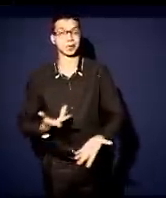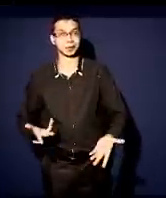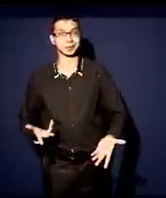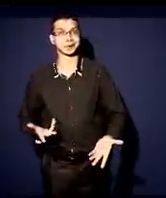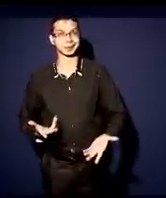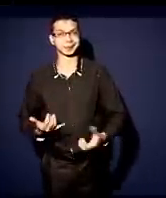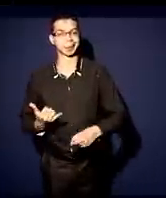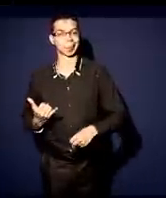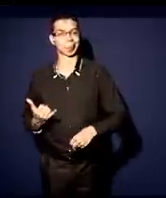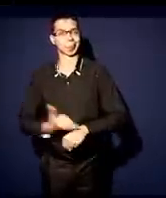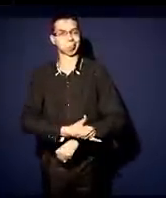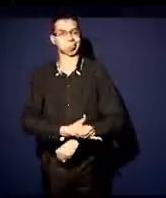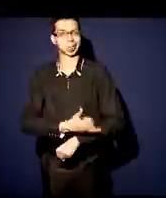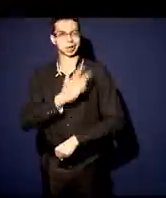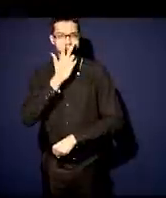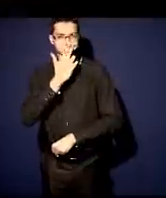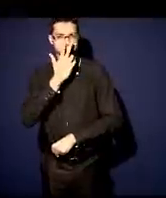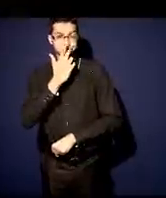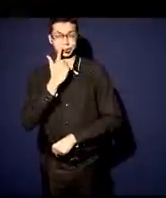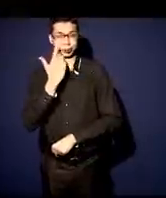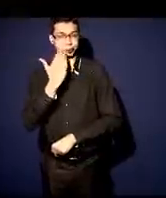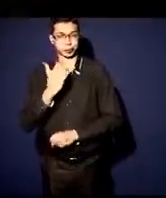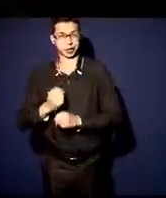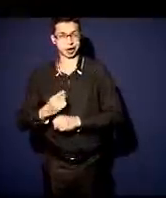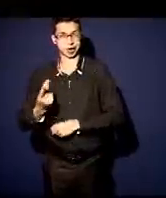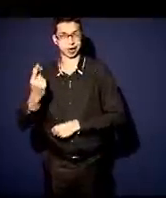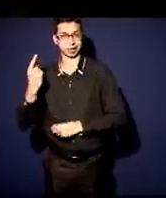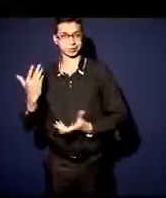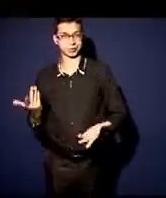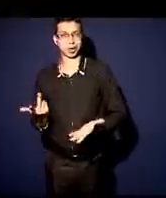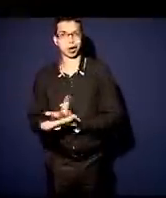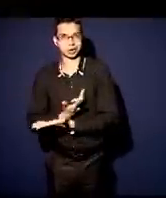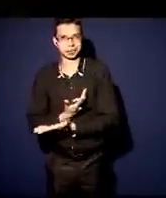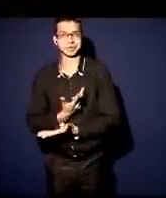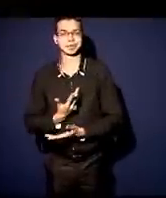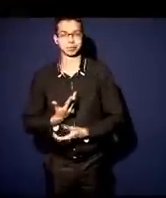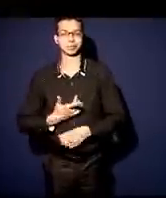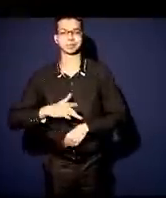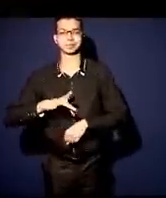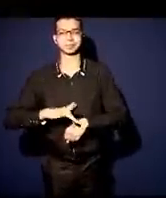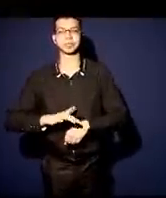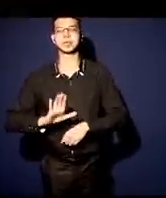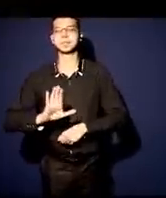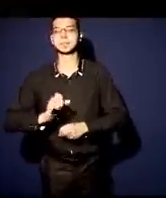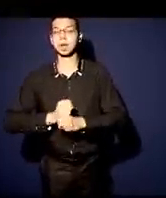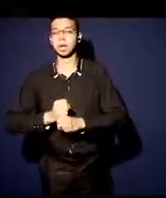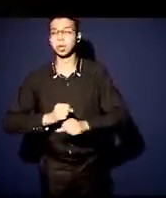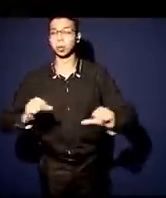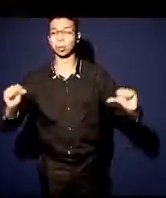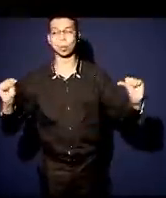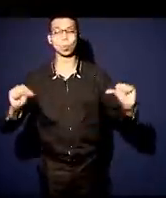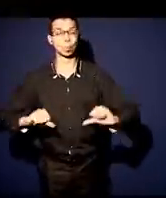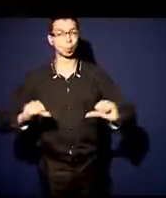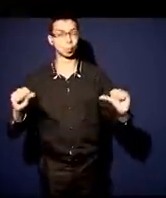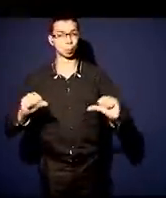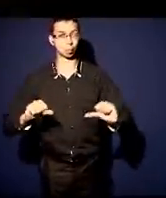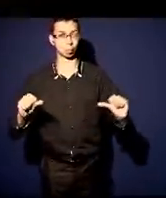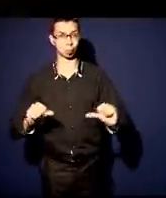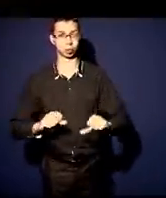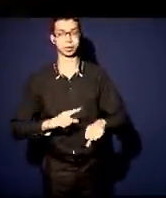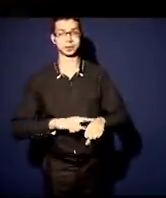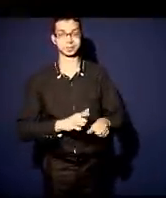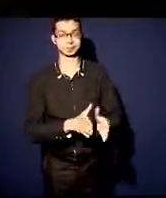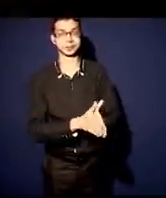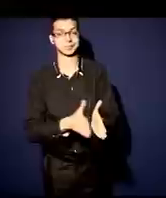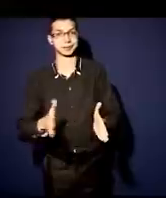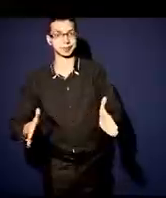funds, por exemplo, desalavancaram assim dramaticamente. Foi um ano ruim para os hedge funds dedicados